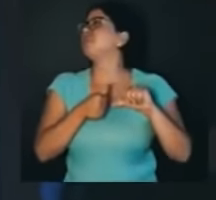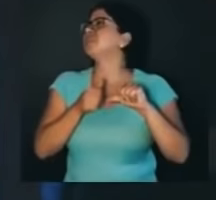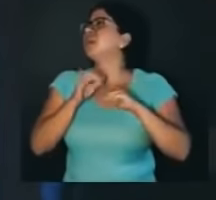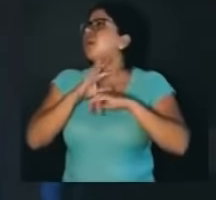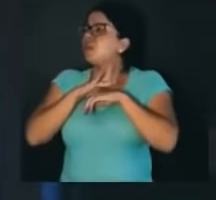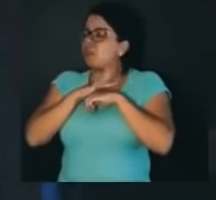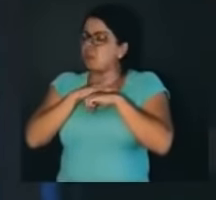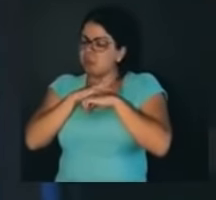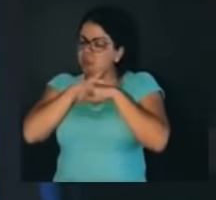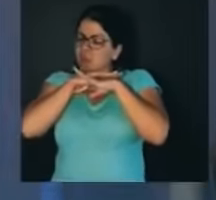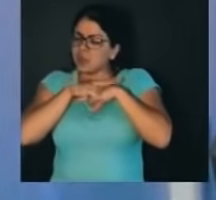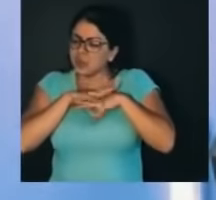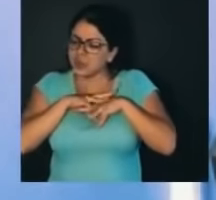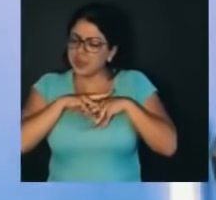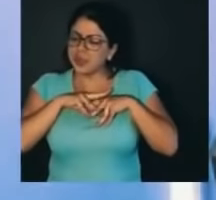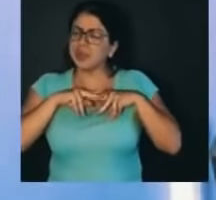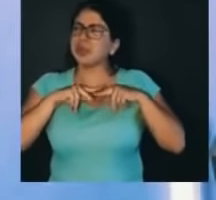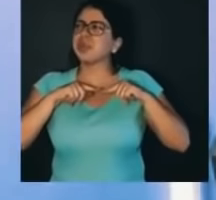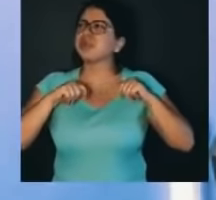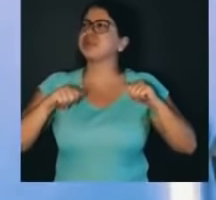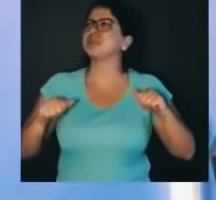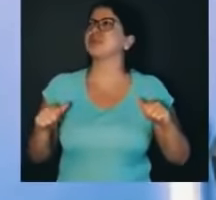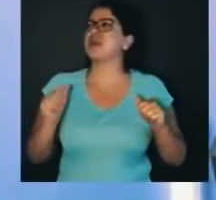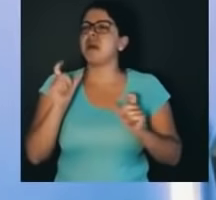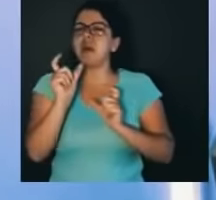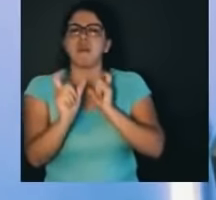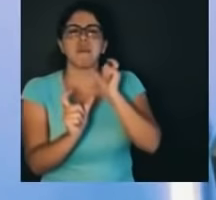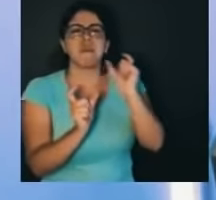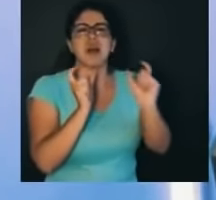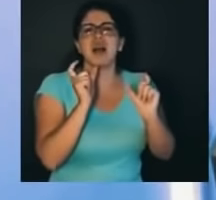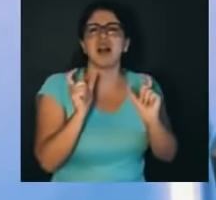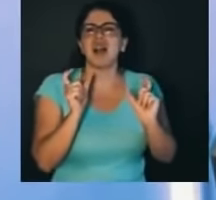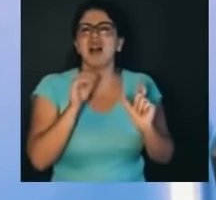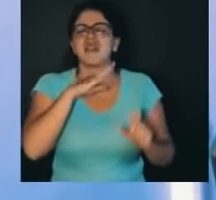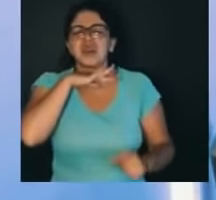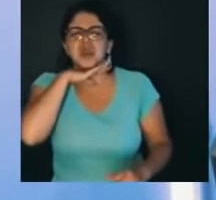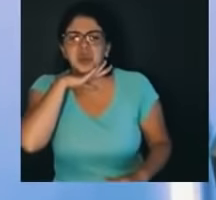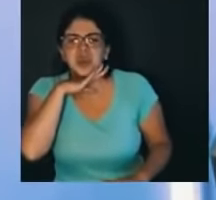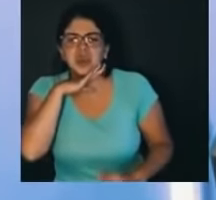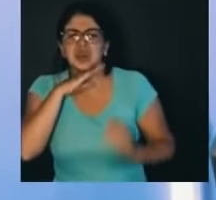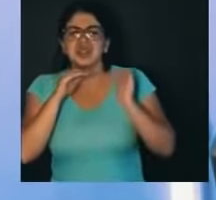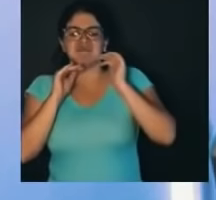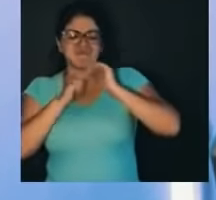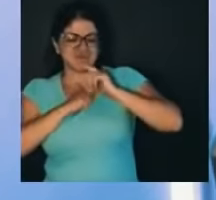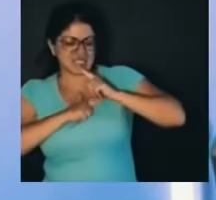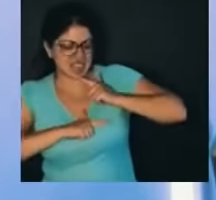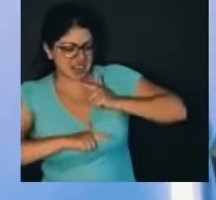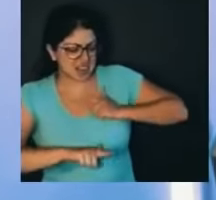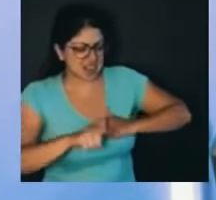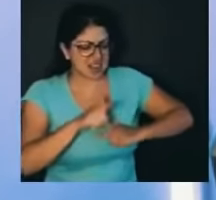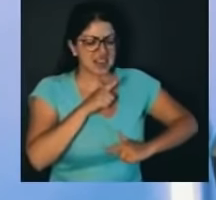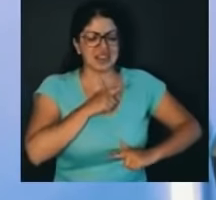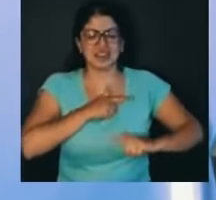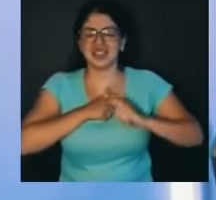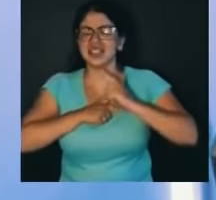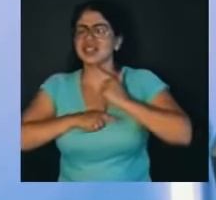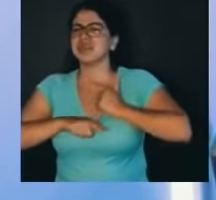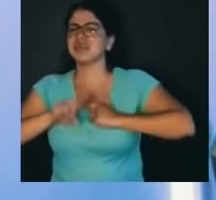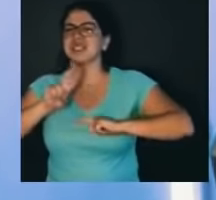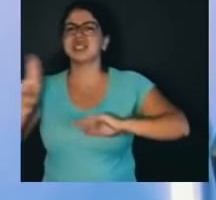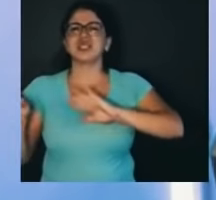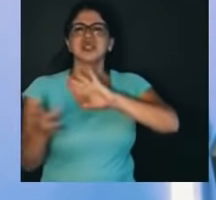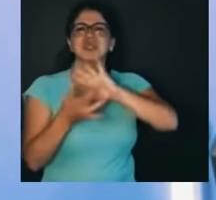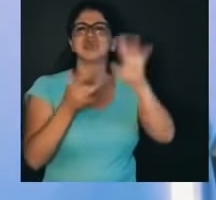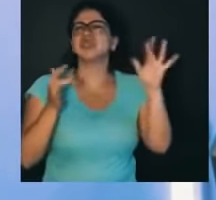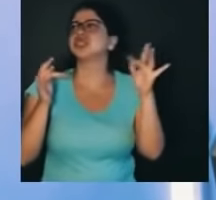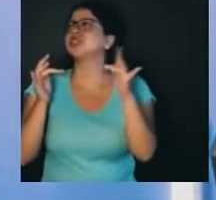foram criadas, oh Deus, pelas palavras de maldição proferidas, Senhor. Oh Deus, no nome de Jesus, através do Teu